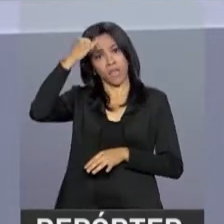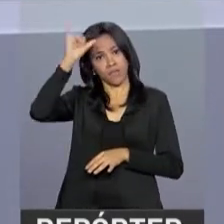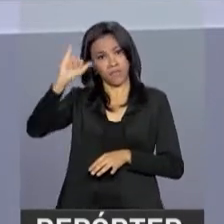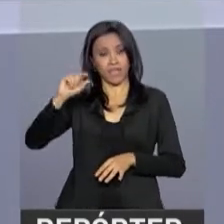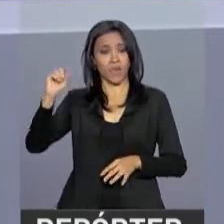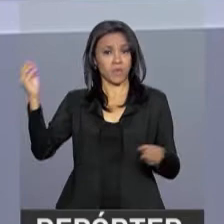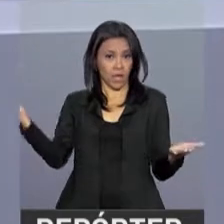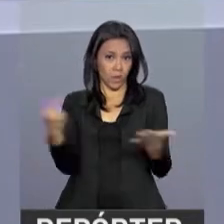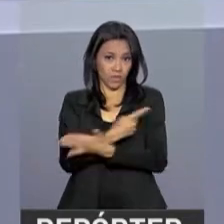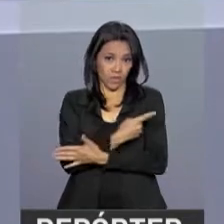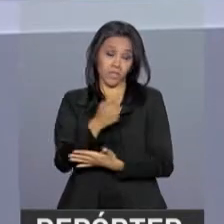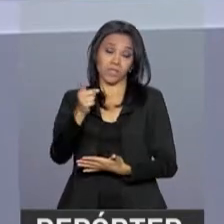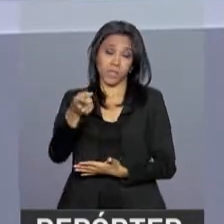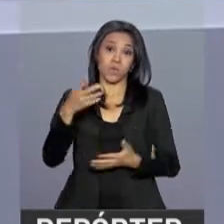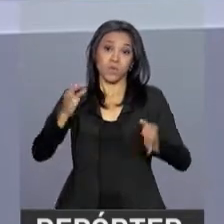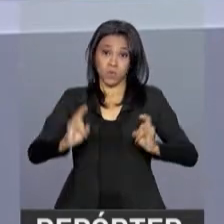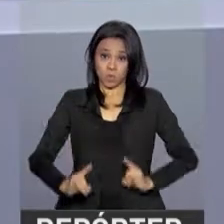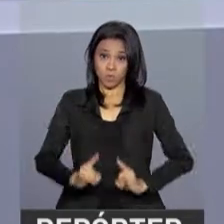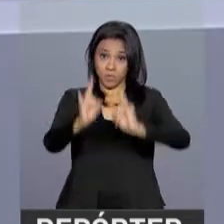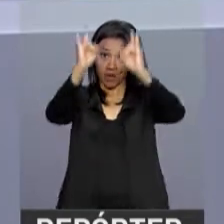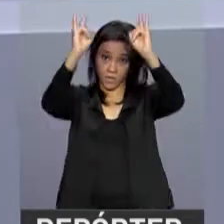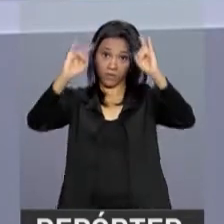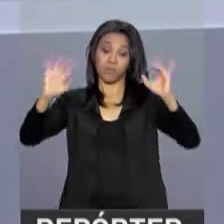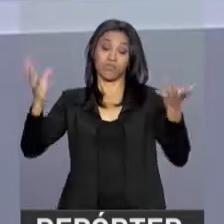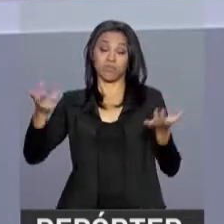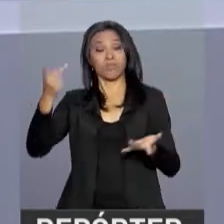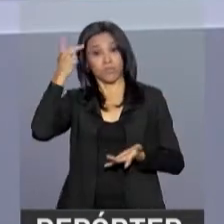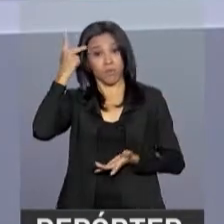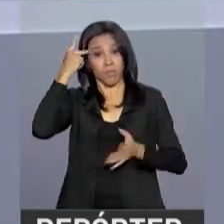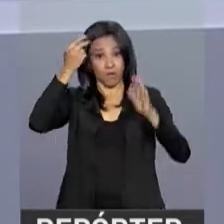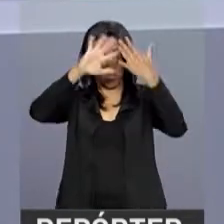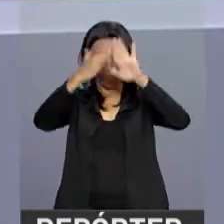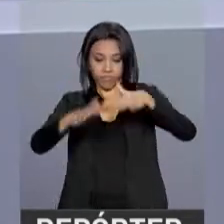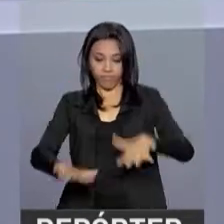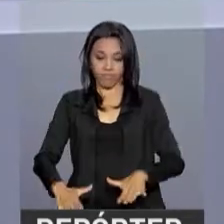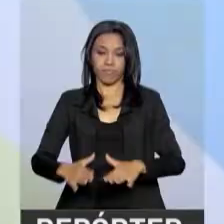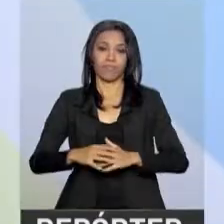do prédio que pegou fogo e desabou há 2 semanas no centro de São Paulo.